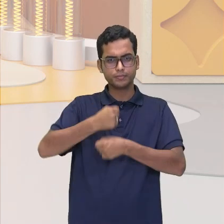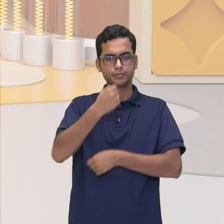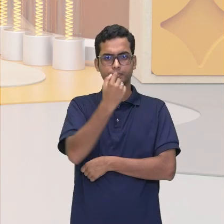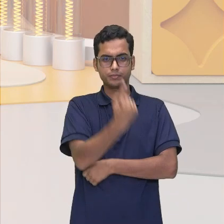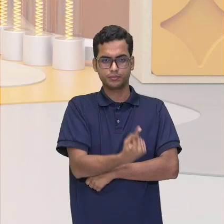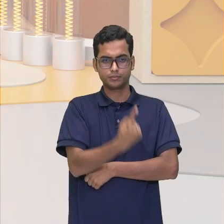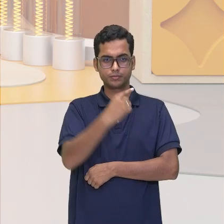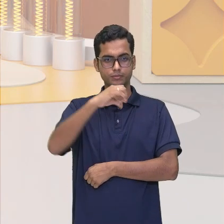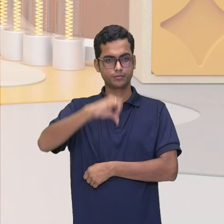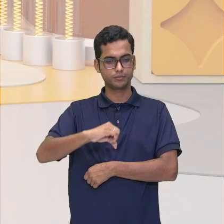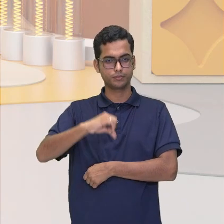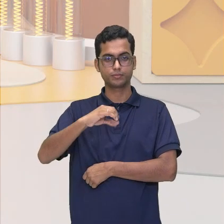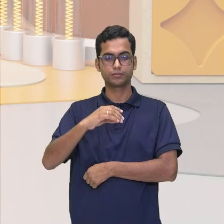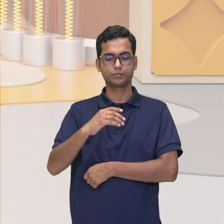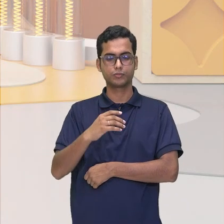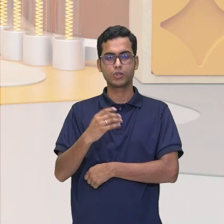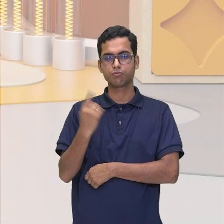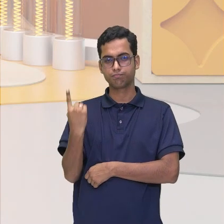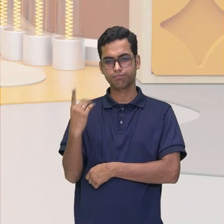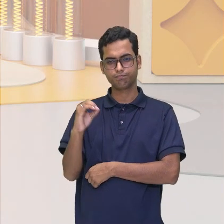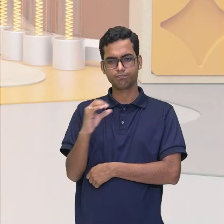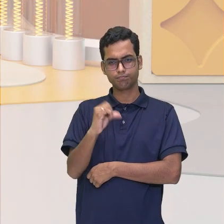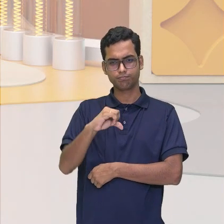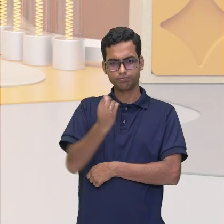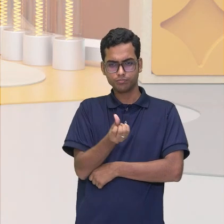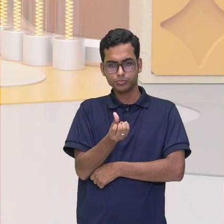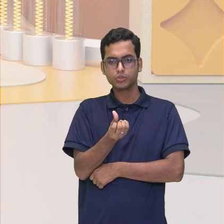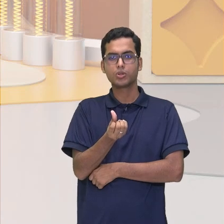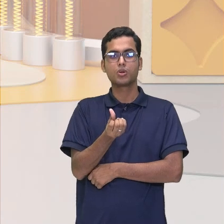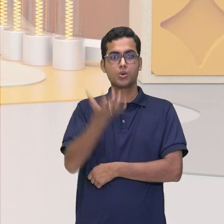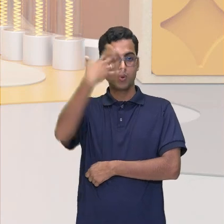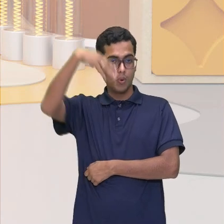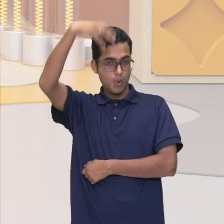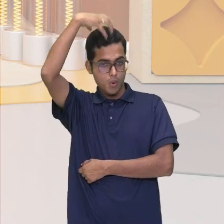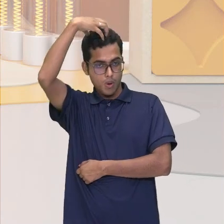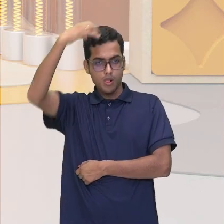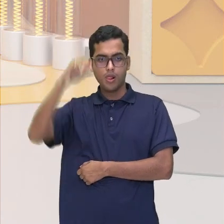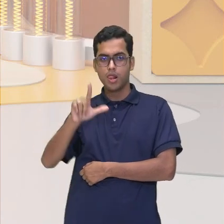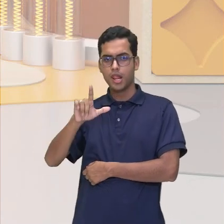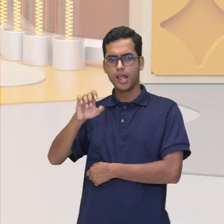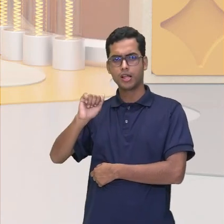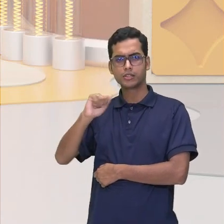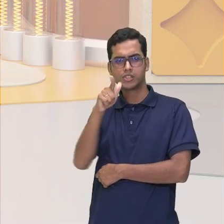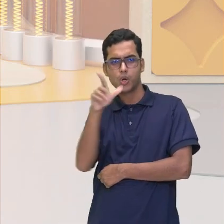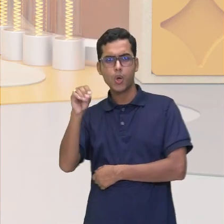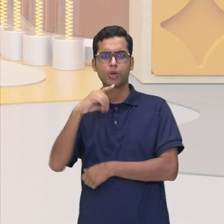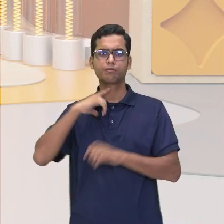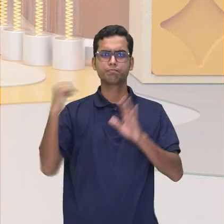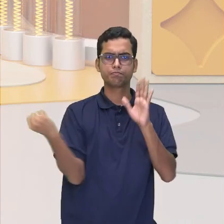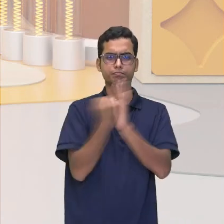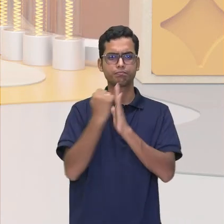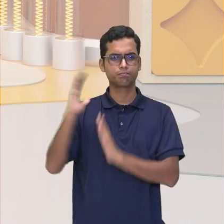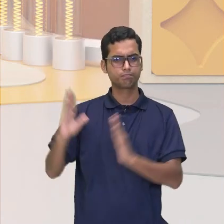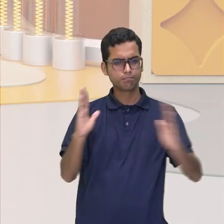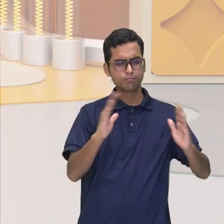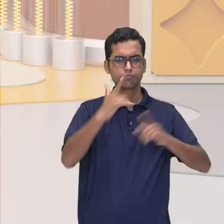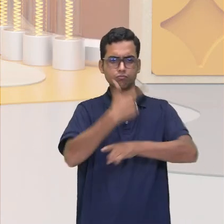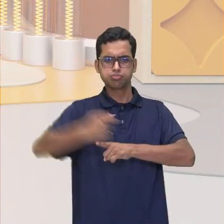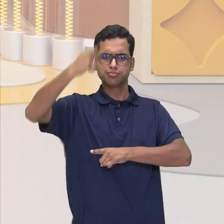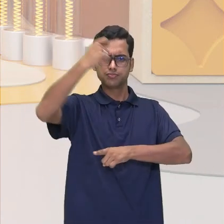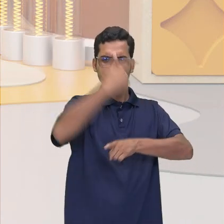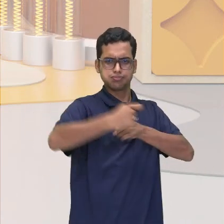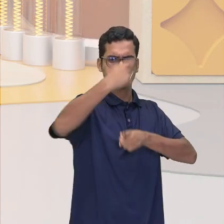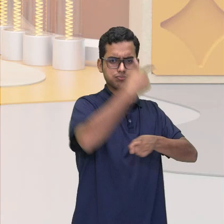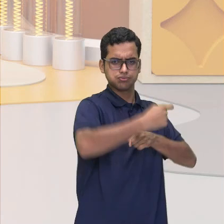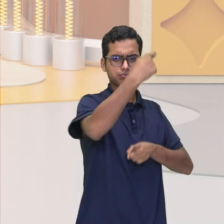1096, o Reino de Leão ele vivenciava um período marcado por vitórias muito significativas,